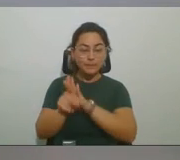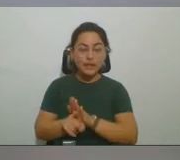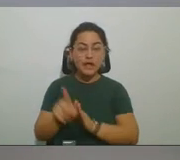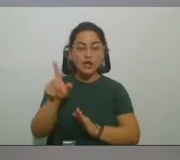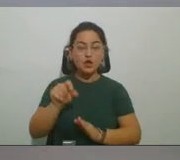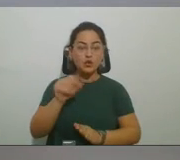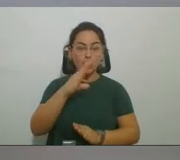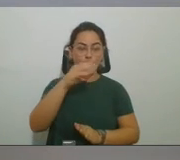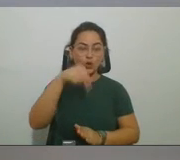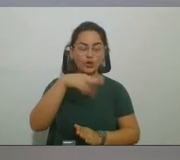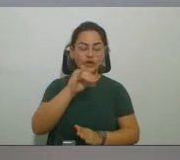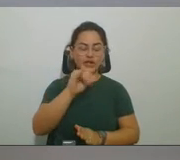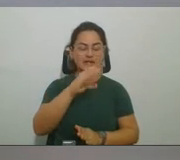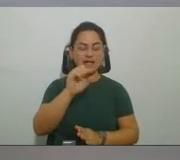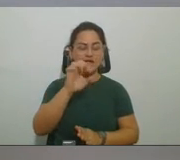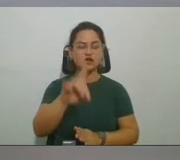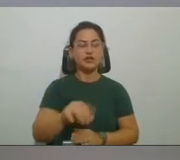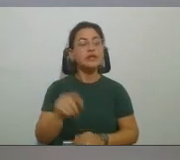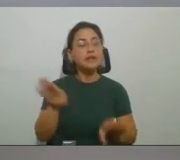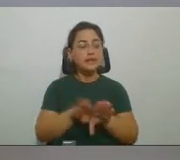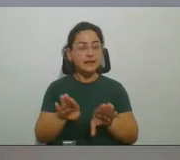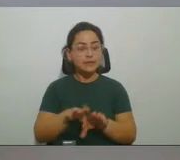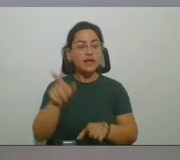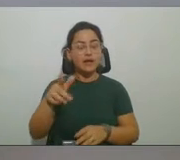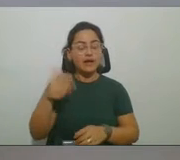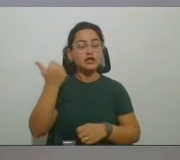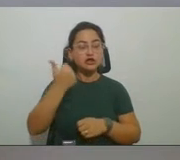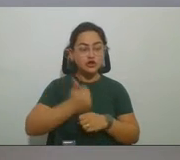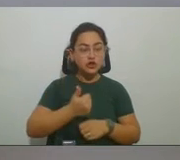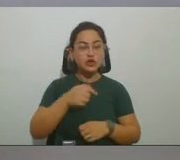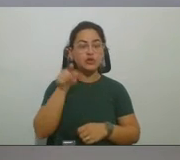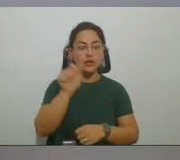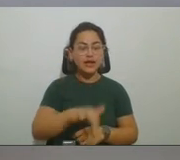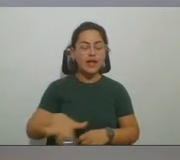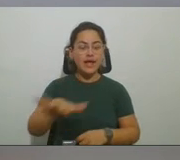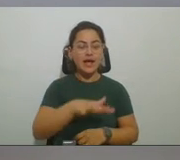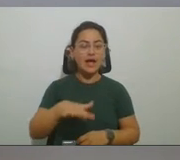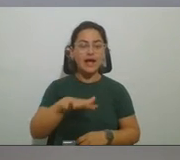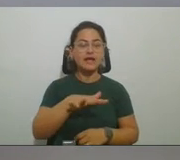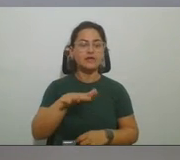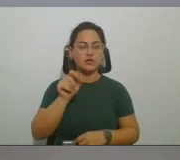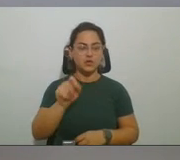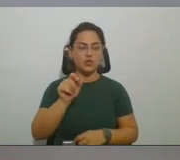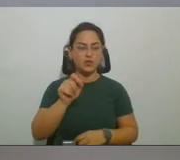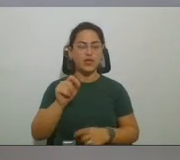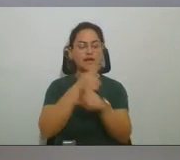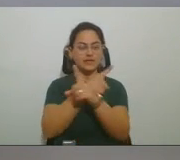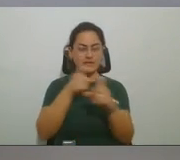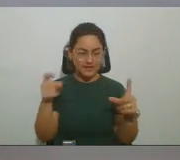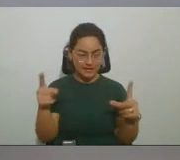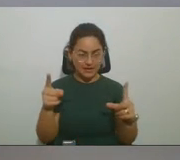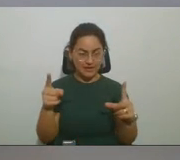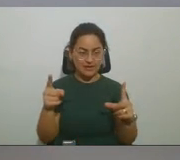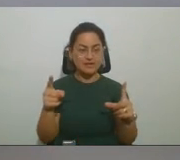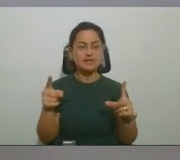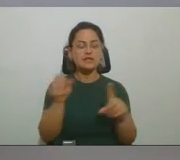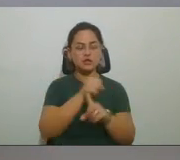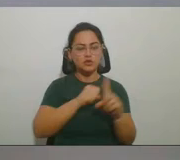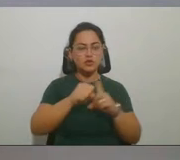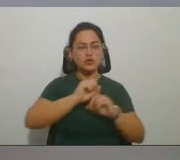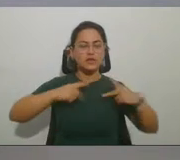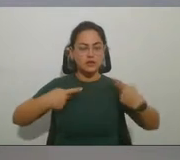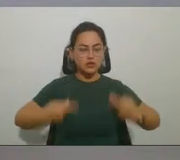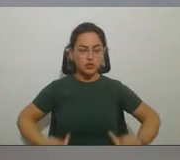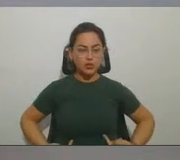do CONICET, do qual também foi diretora na área, né, representando a área de ciências sociais e